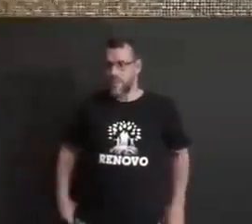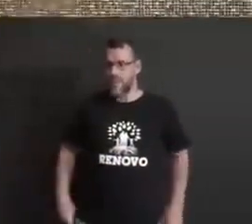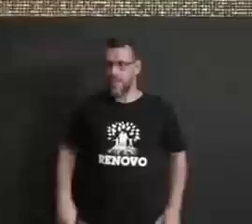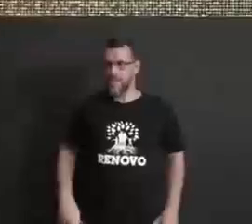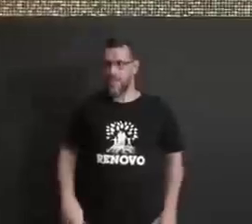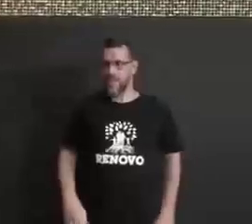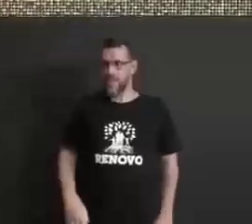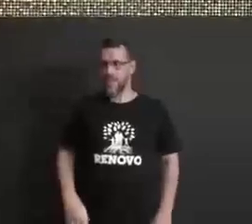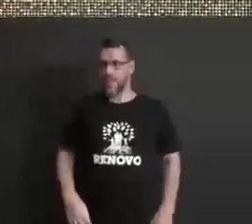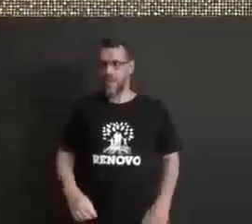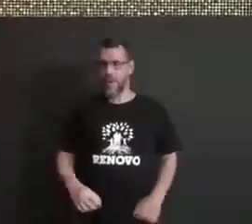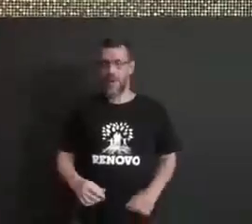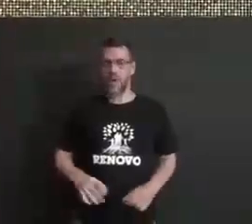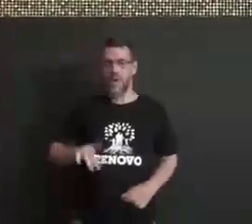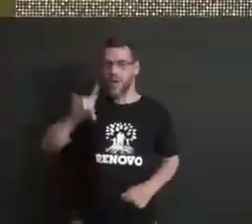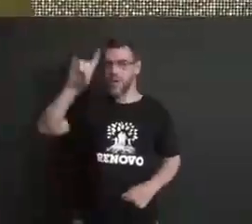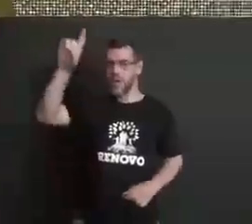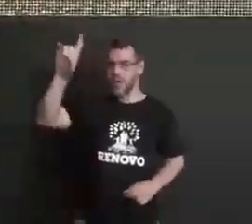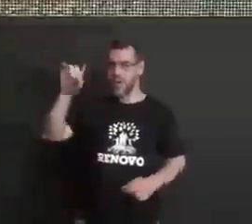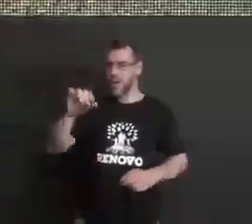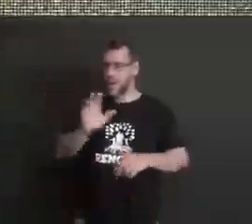Quando Deus chama Moisés,